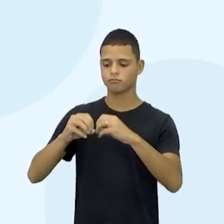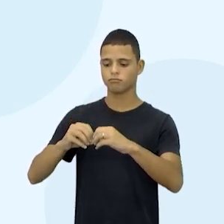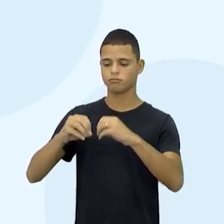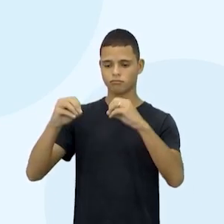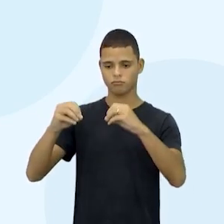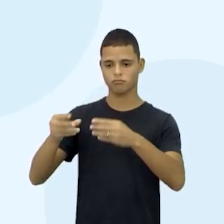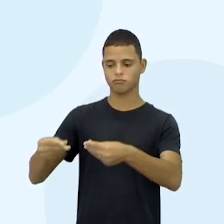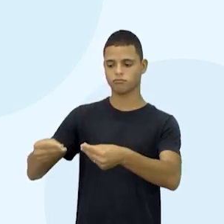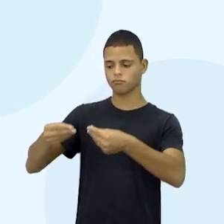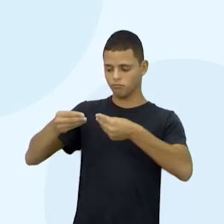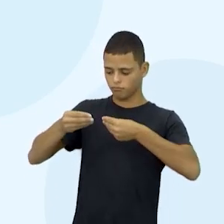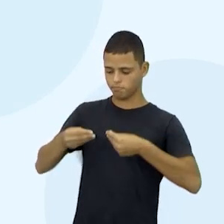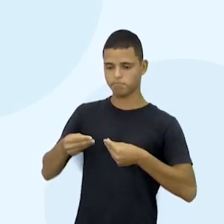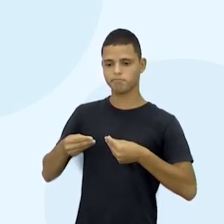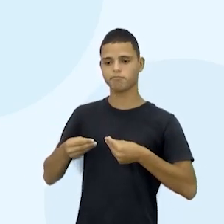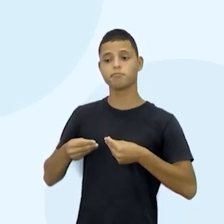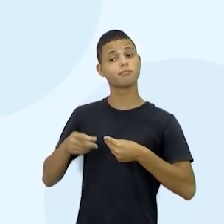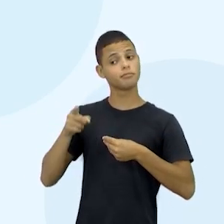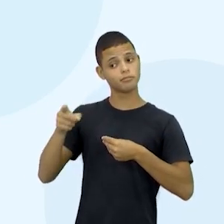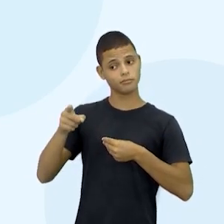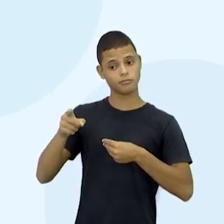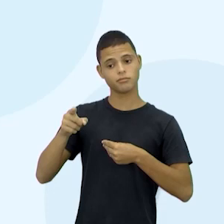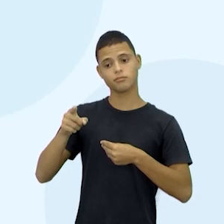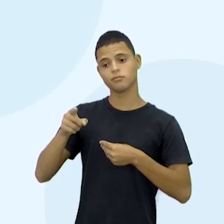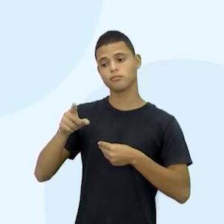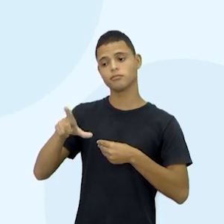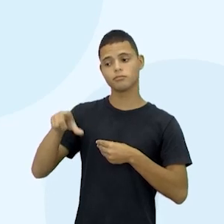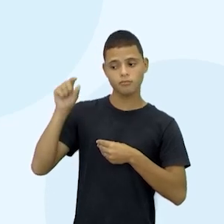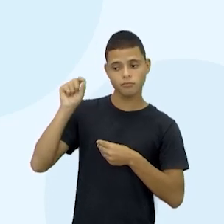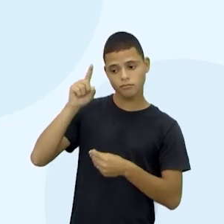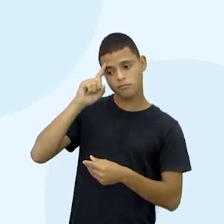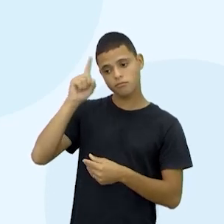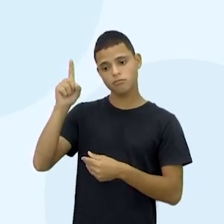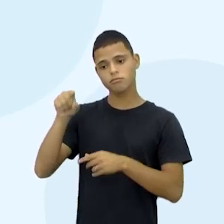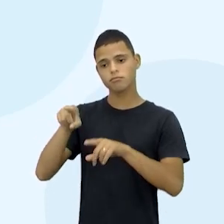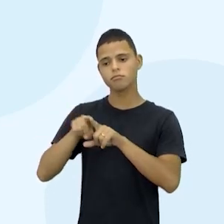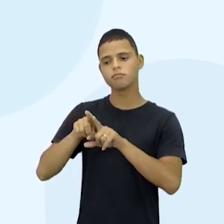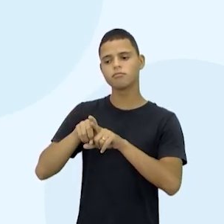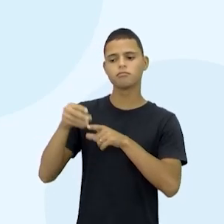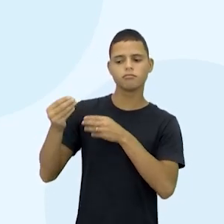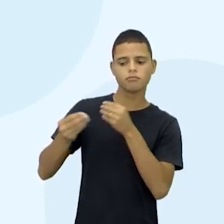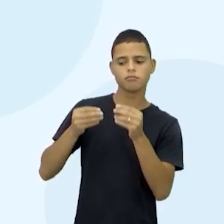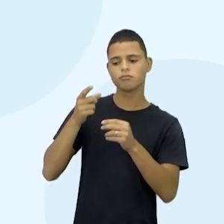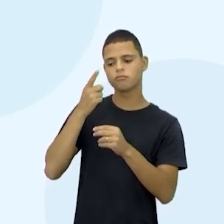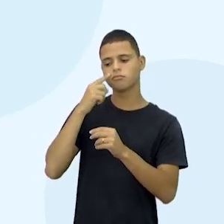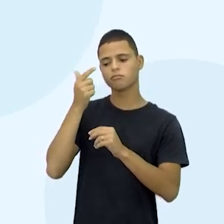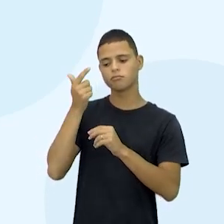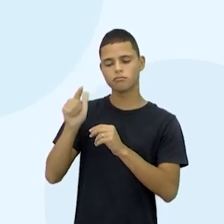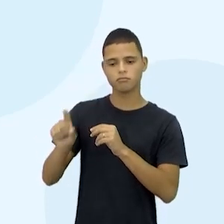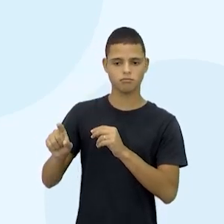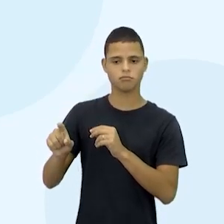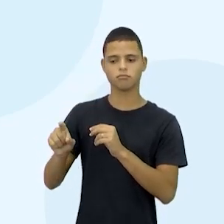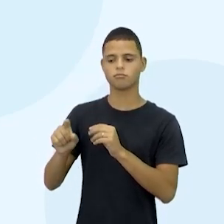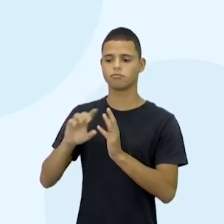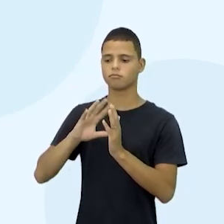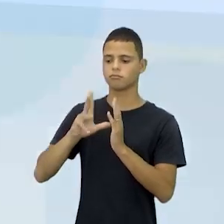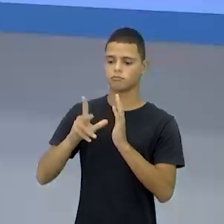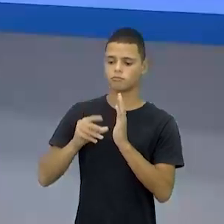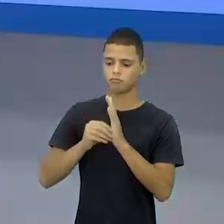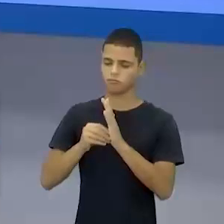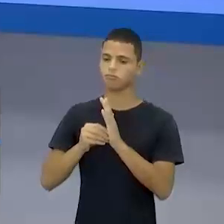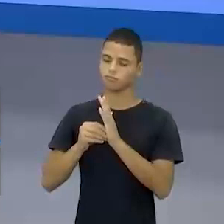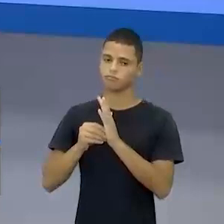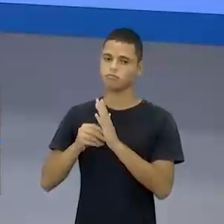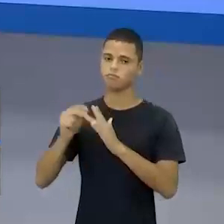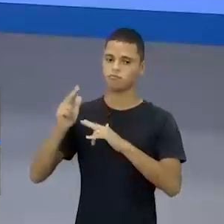para ele mesmo, sendo que ele define a data e a forma como pretende rever e ler todo esse material. Então eu posso